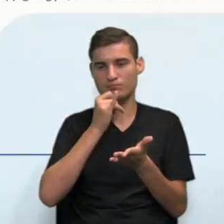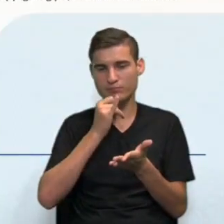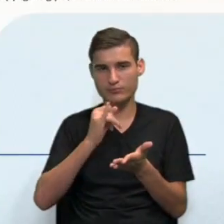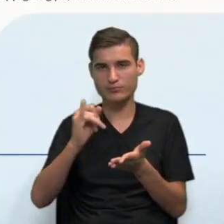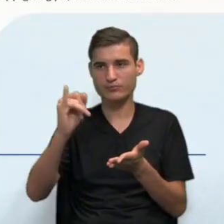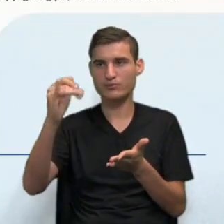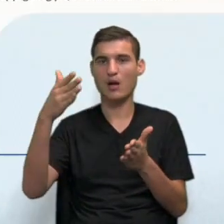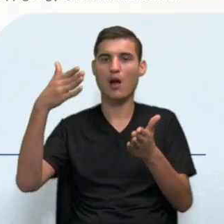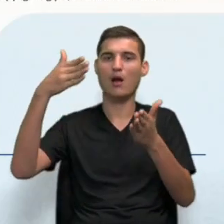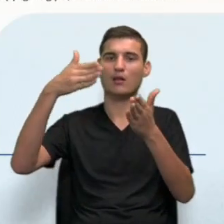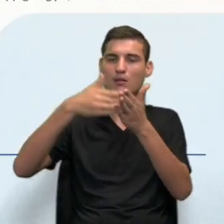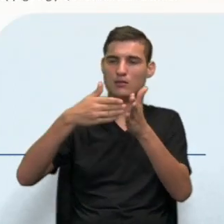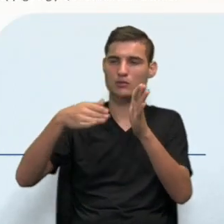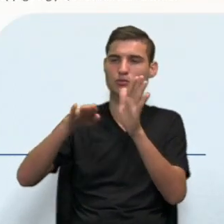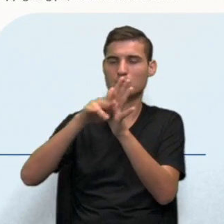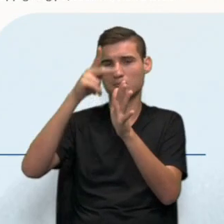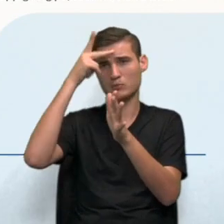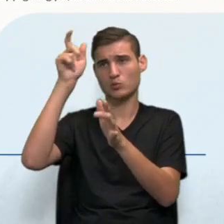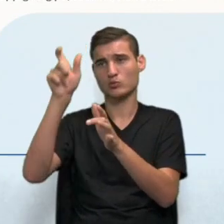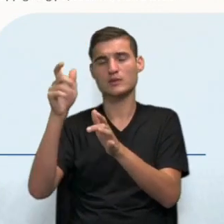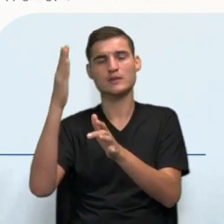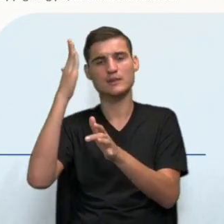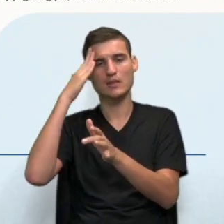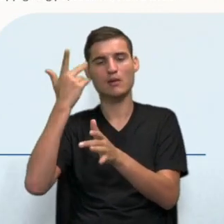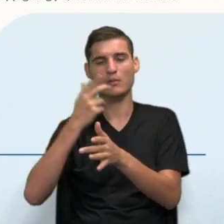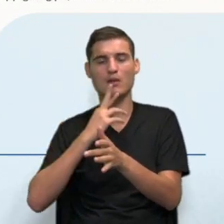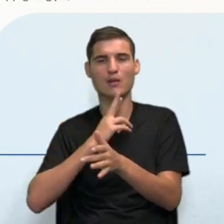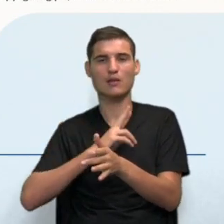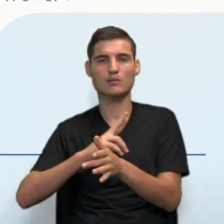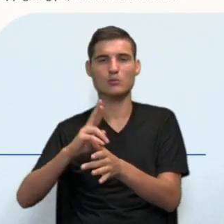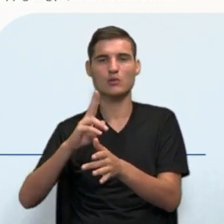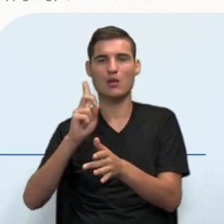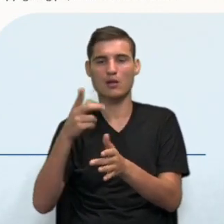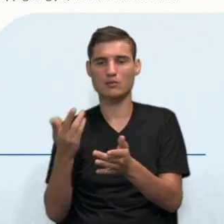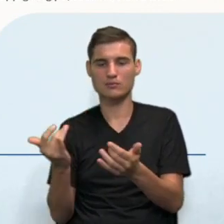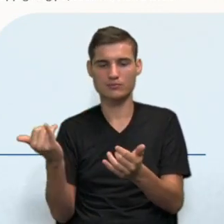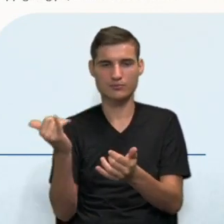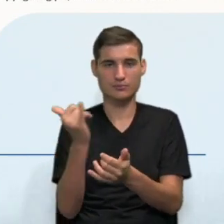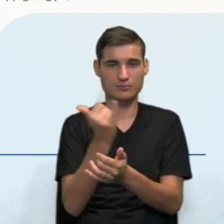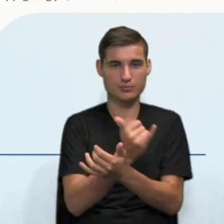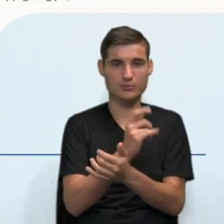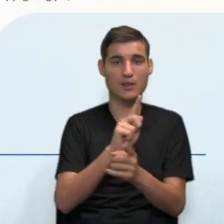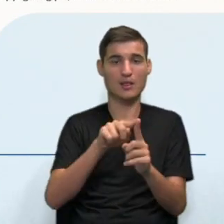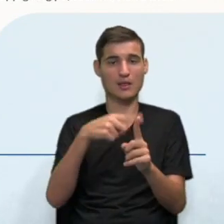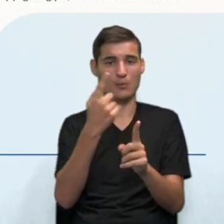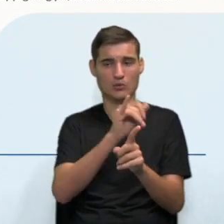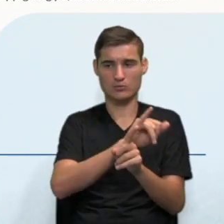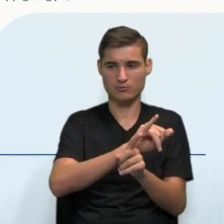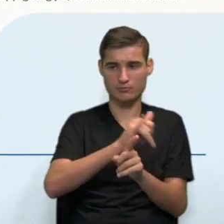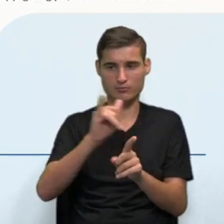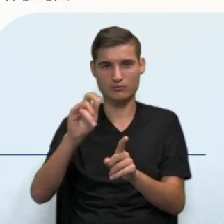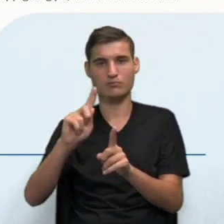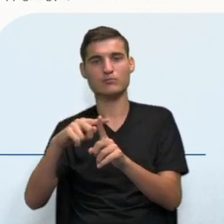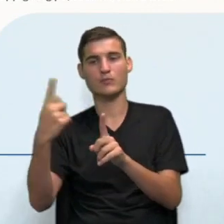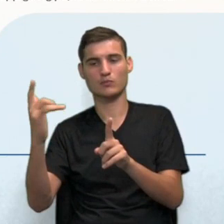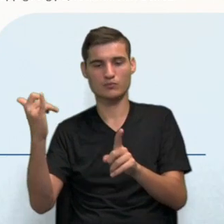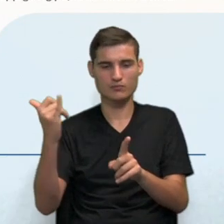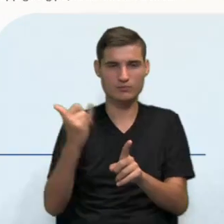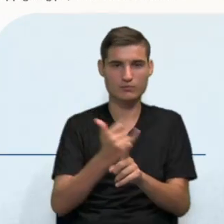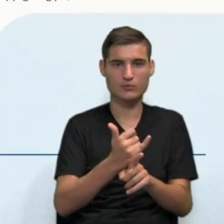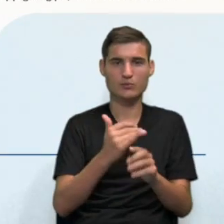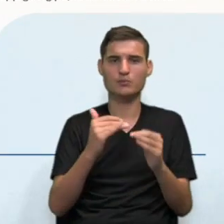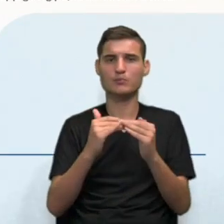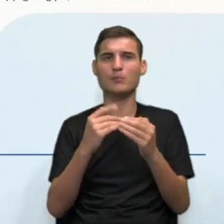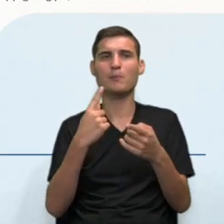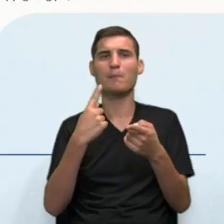na estação radiobase e o operador vai saber aonde o caminhão está. Então, é assim que vai acontecer. E por que é isso? Por que eu vou escolher